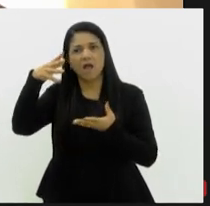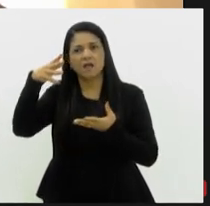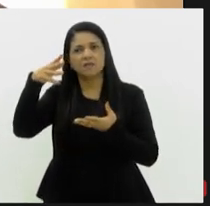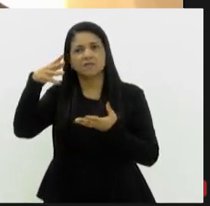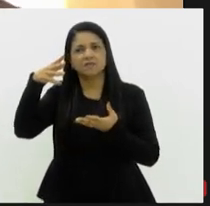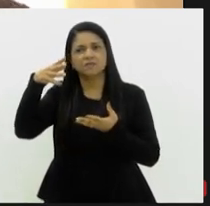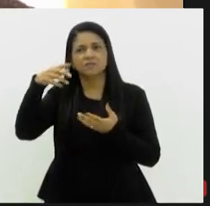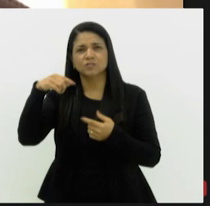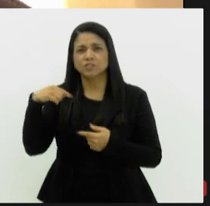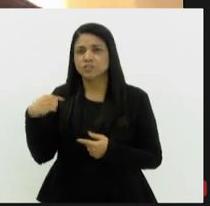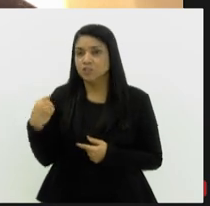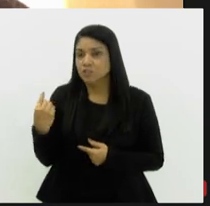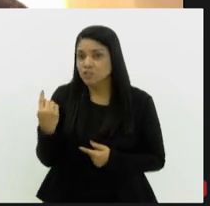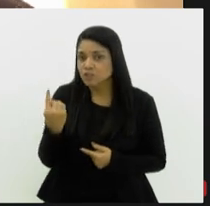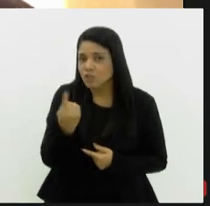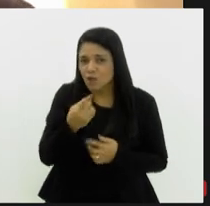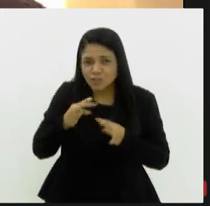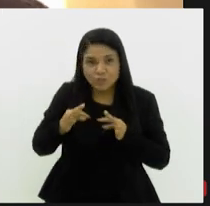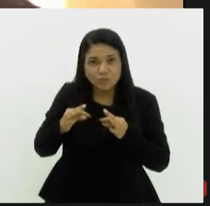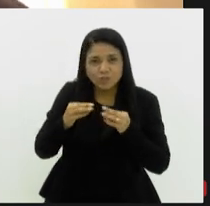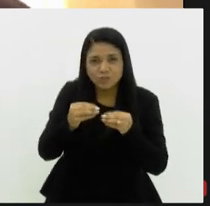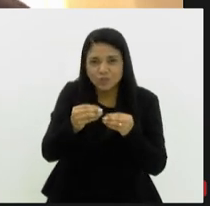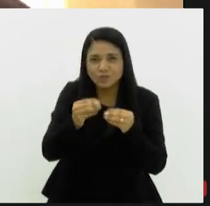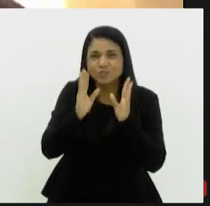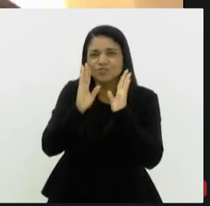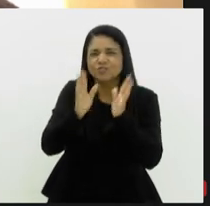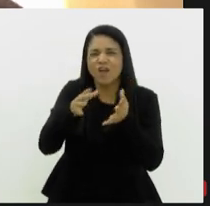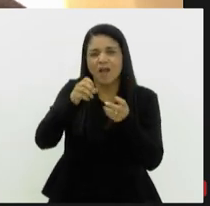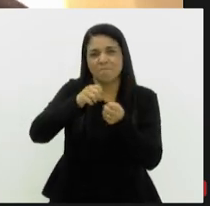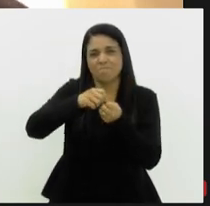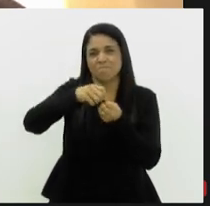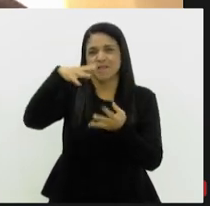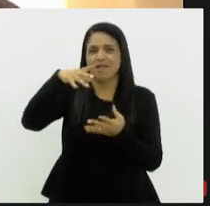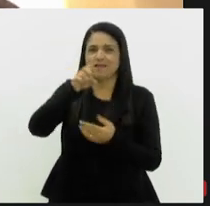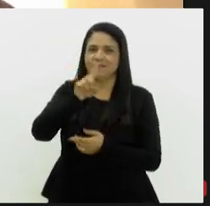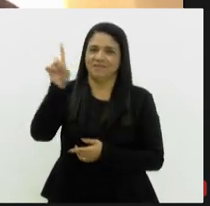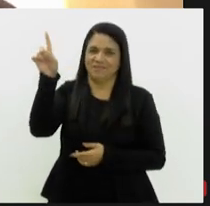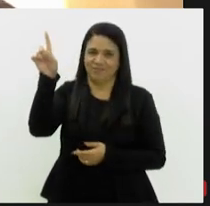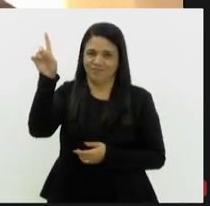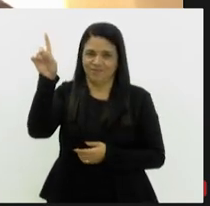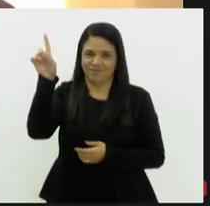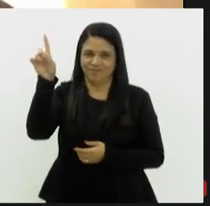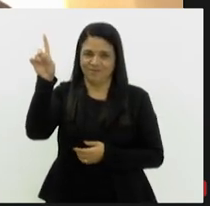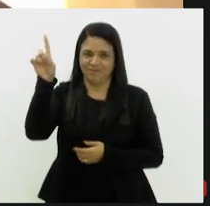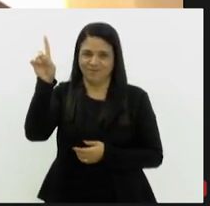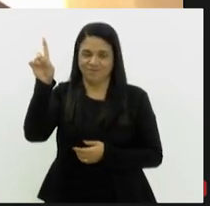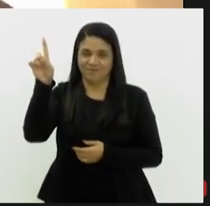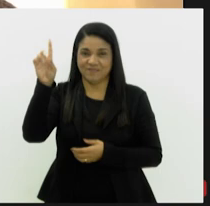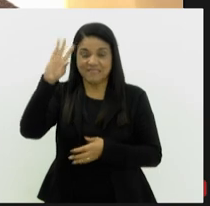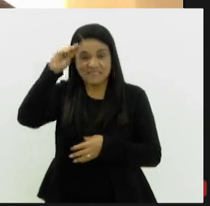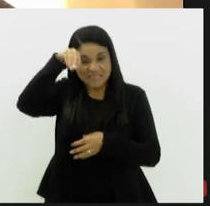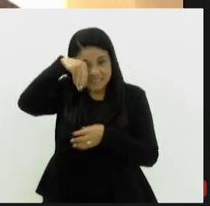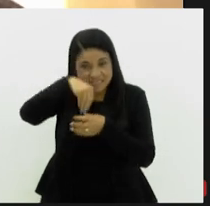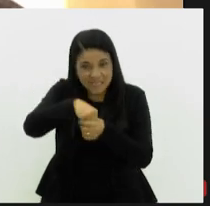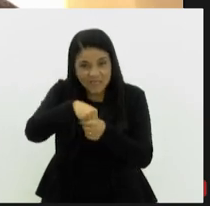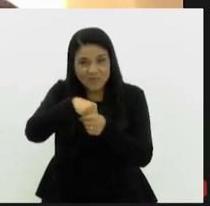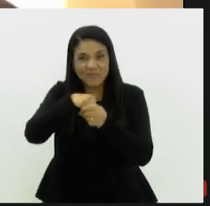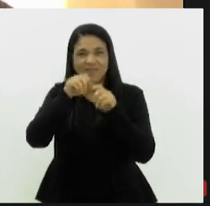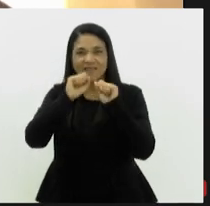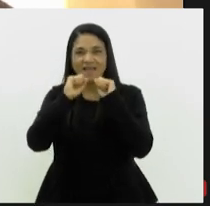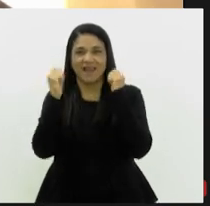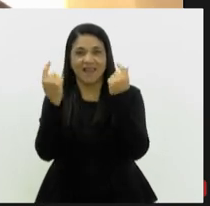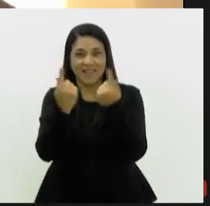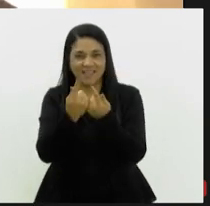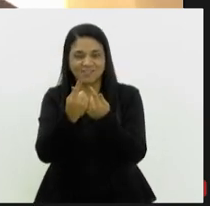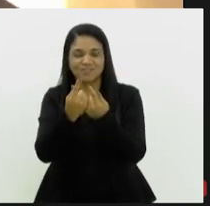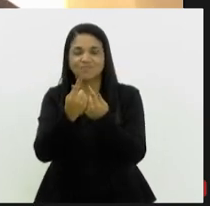Todos nós somos um milagre diante de Deus. Se estamos nessa casa, foi pela vontade de